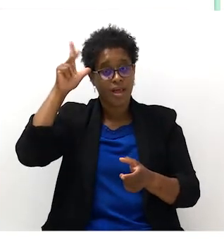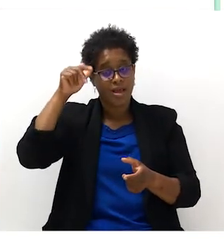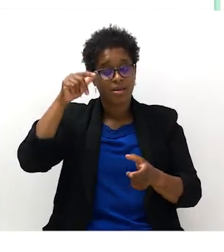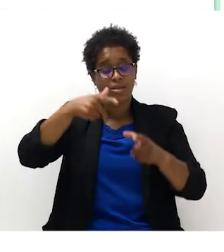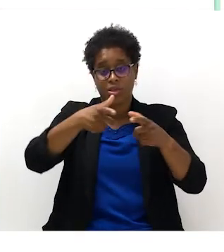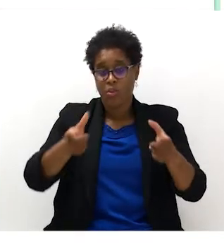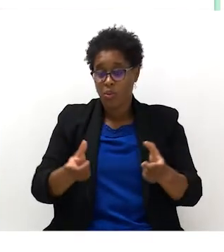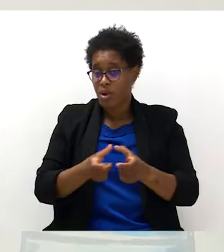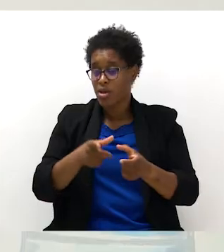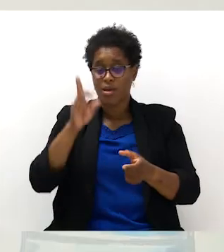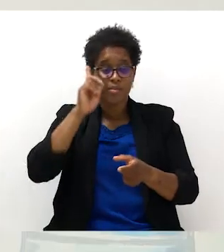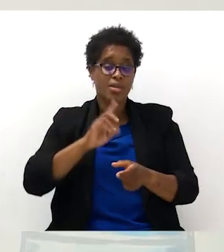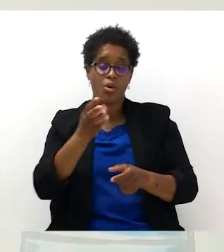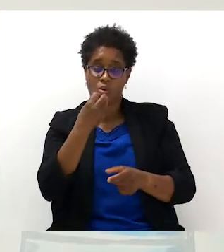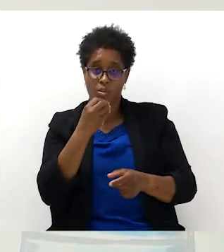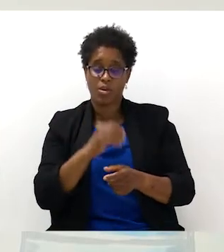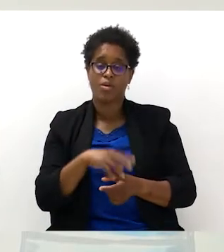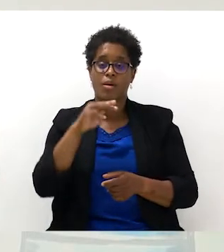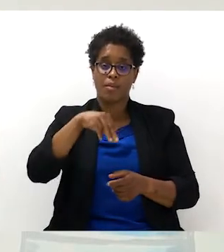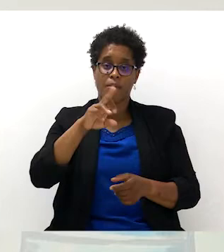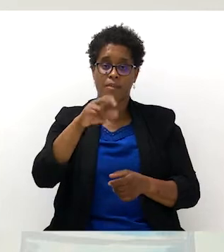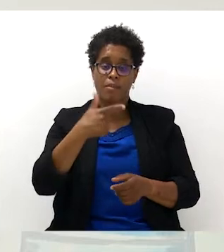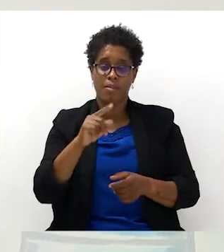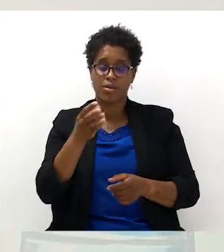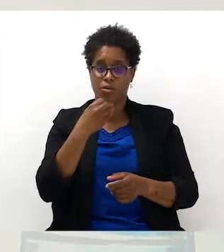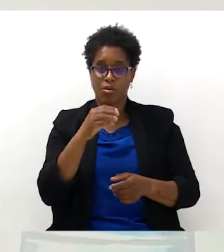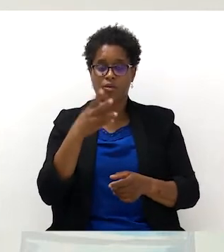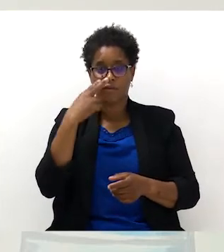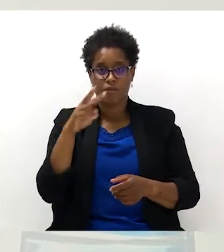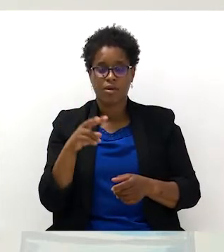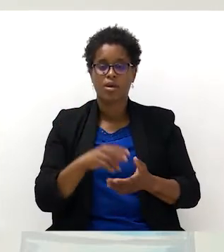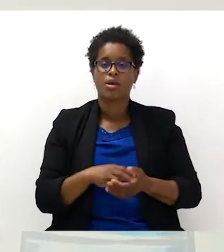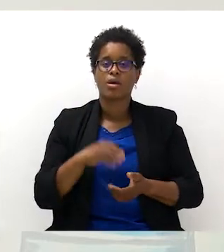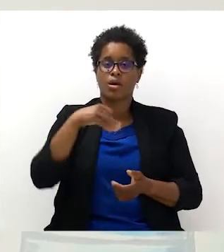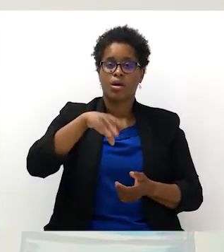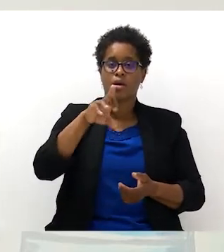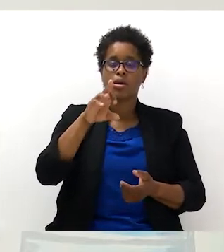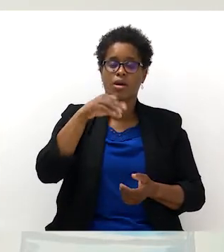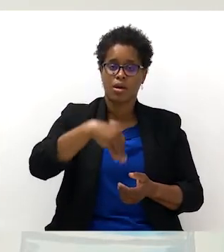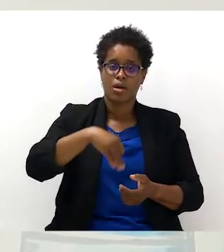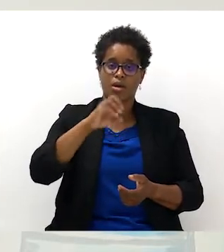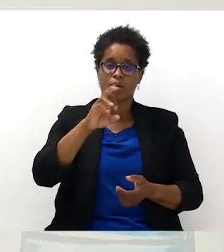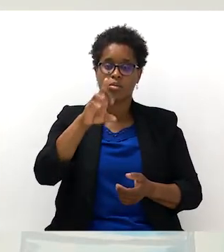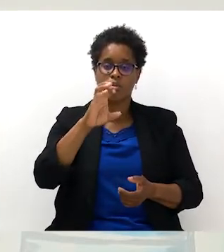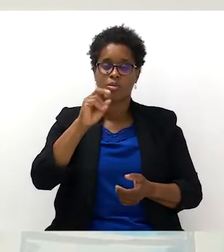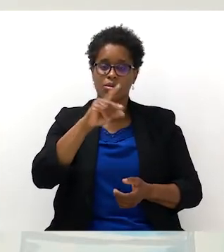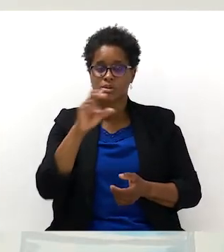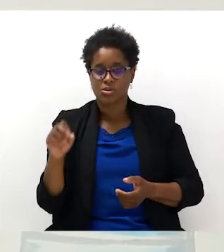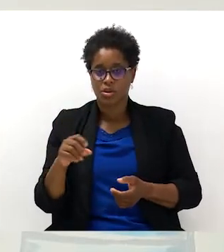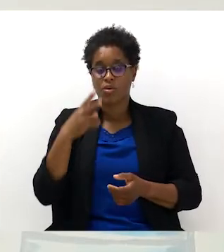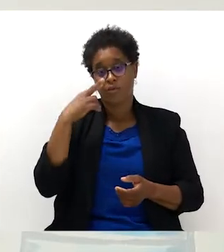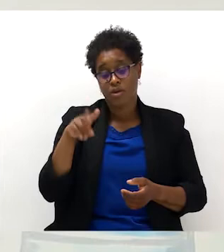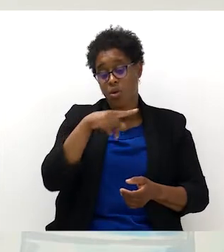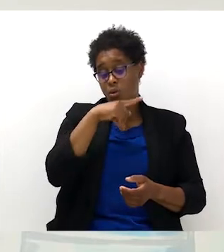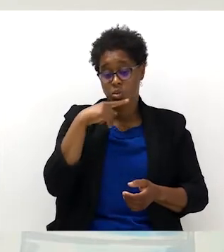novo, aqui seguindo a fração que nós estudamos. Estamos a estudar também a fração. Por isso, vamos ver o bolo.